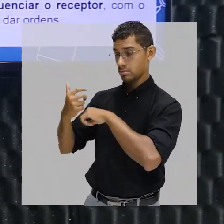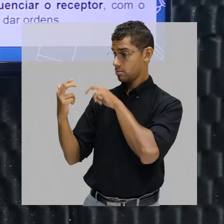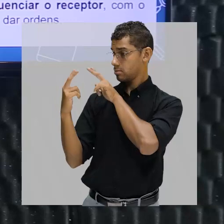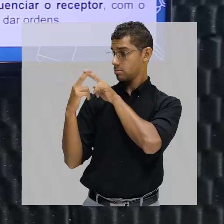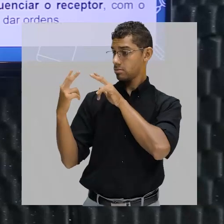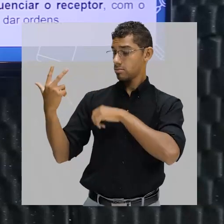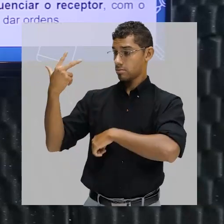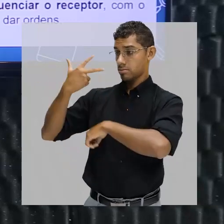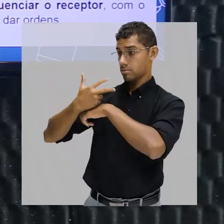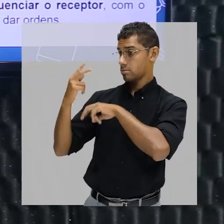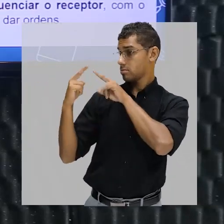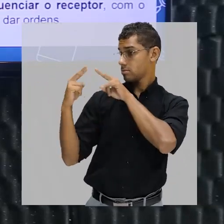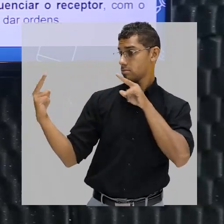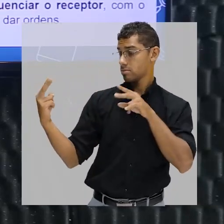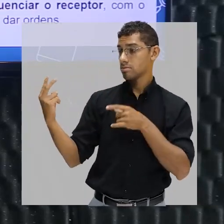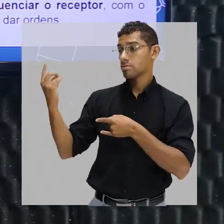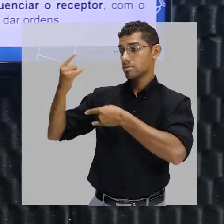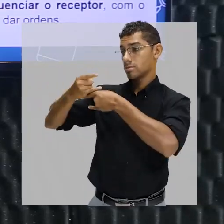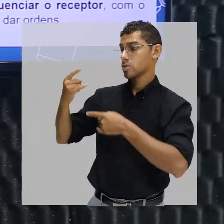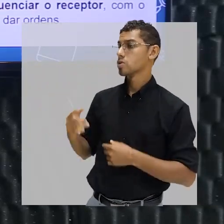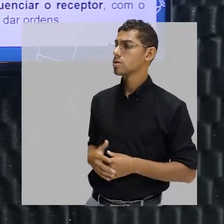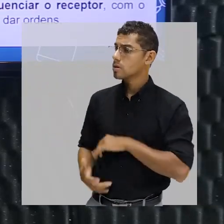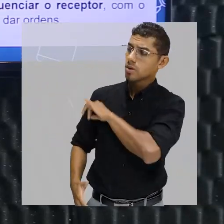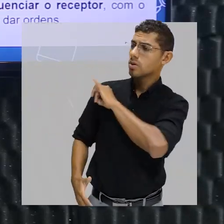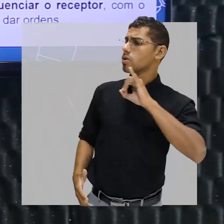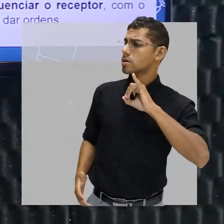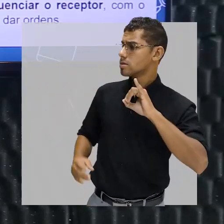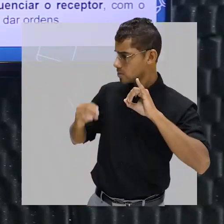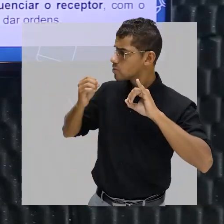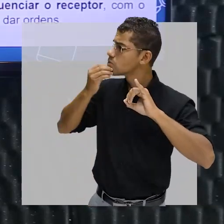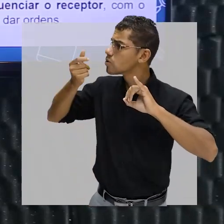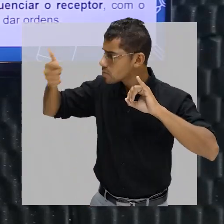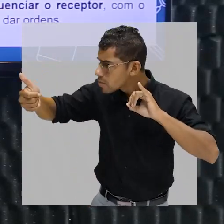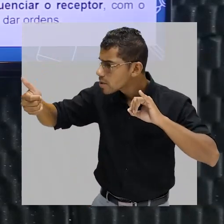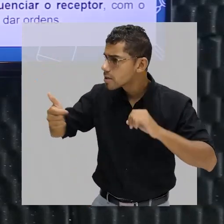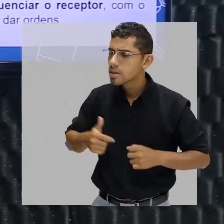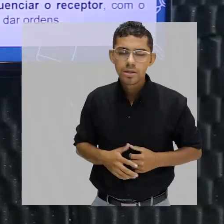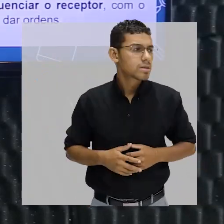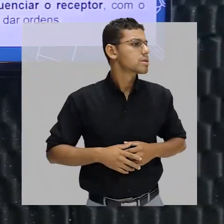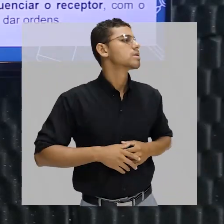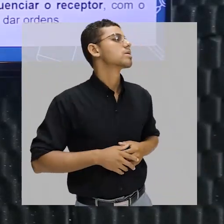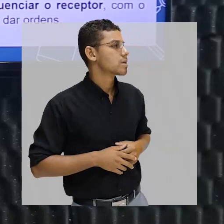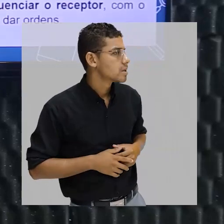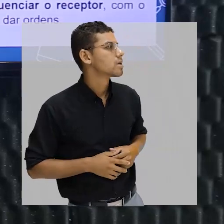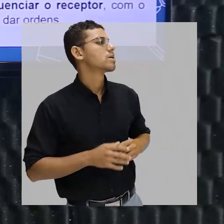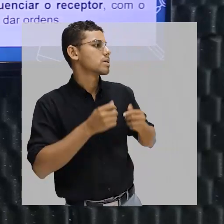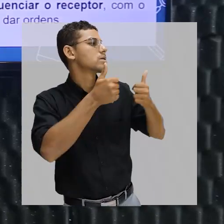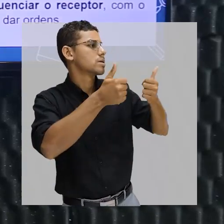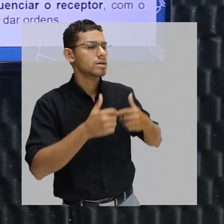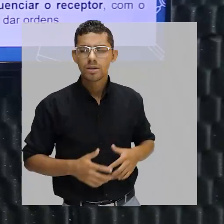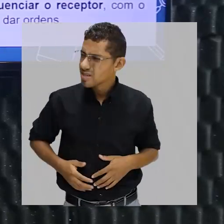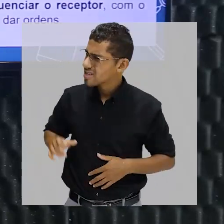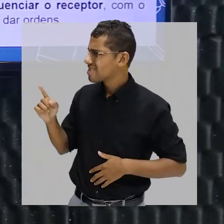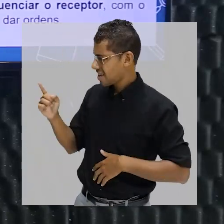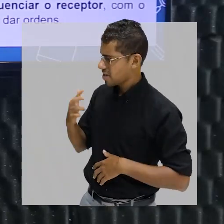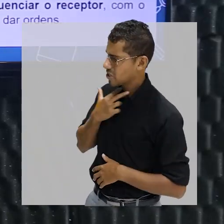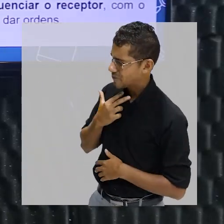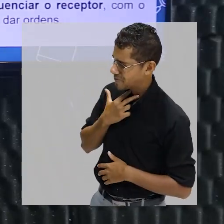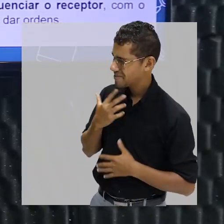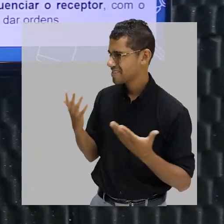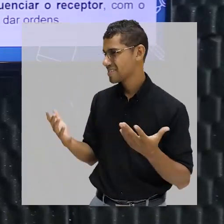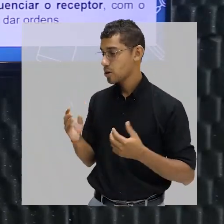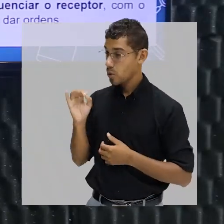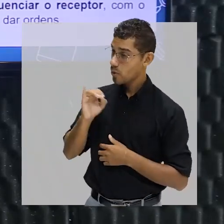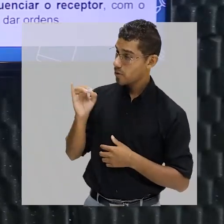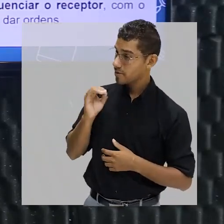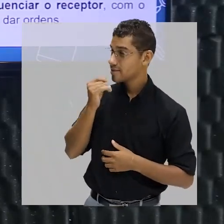assim, oi, ou então, alô, oi, tudo bem? Deve estar ocupadinho, né? Sem ter uma música,